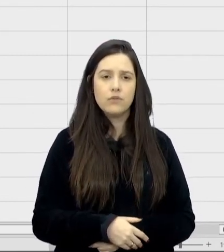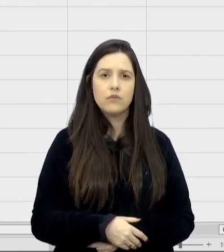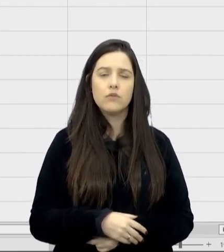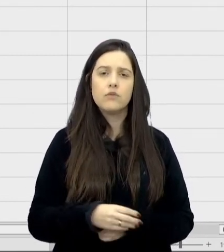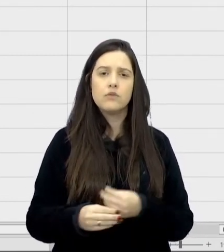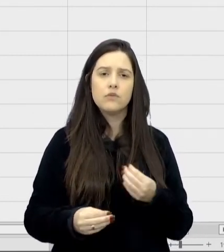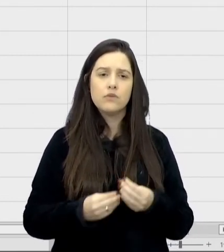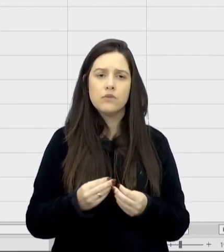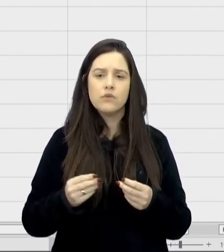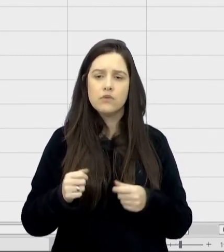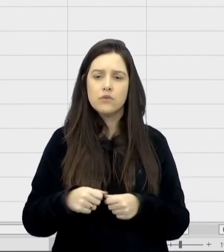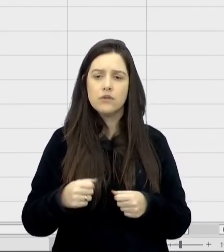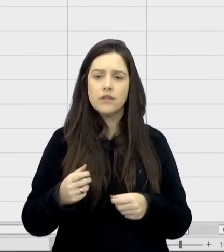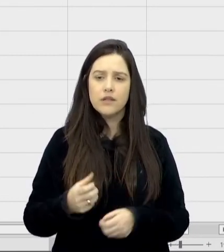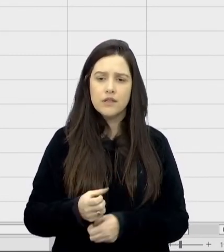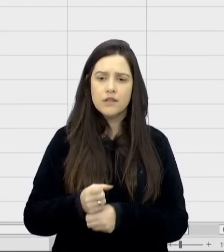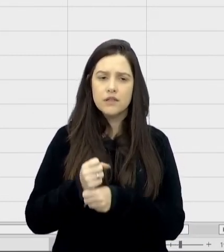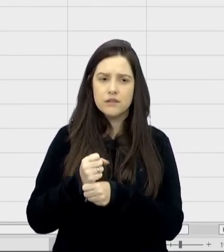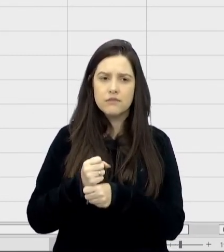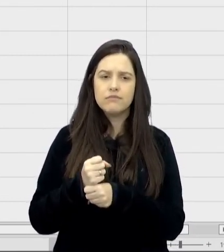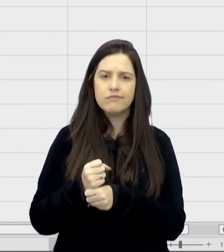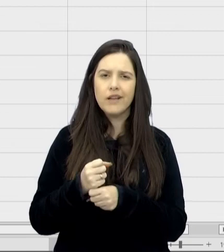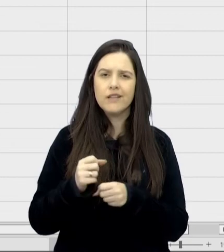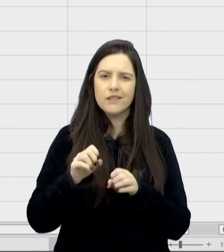digamos assim, que vai demorar mais de